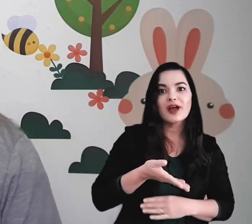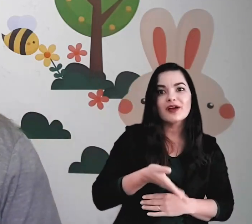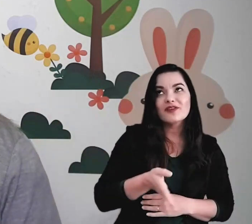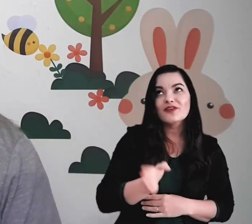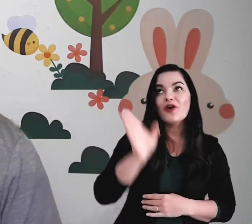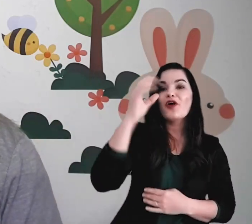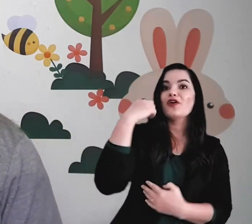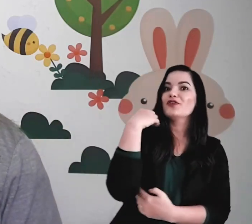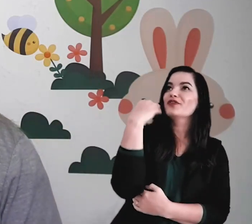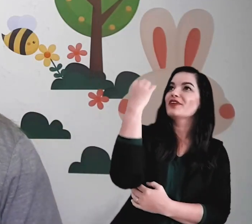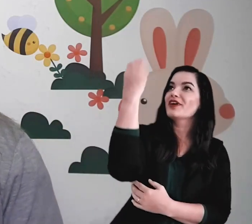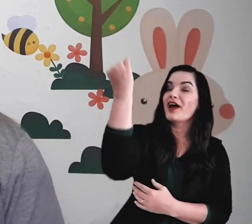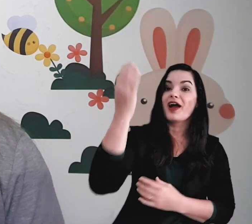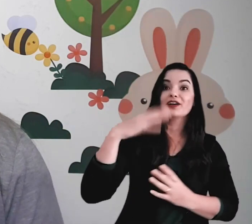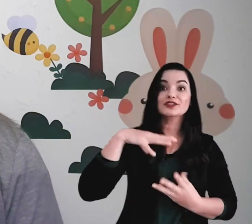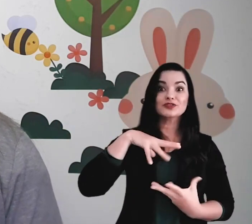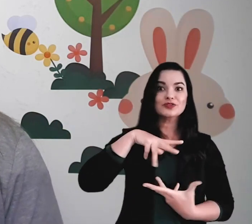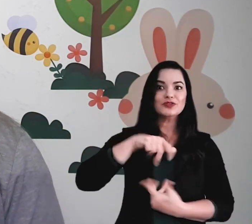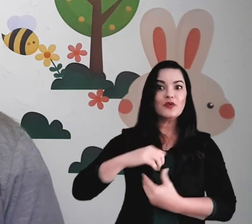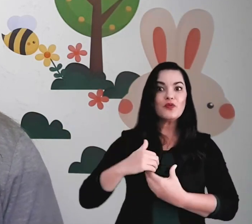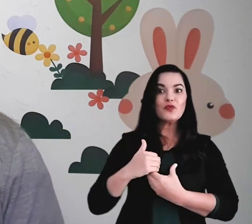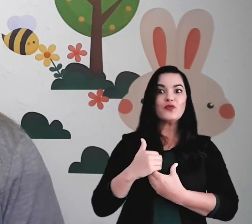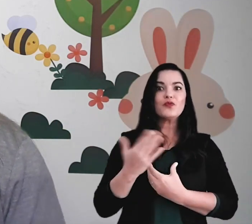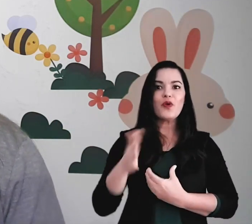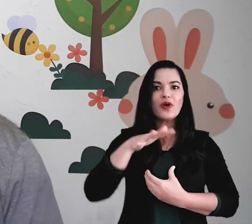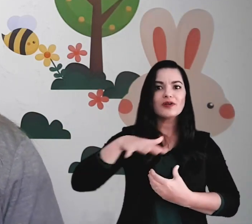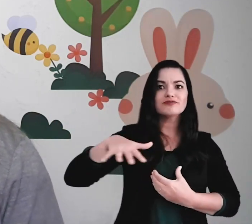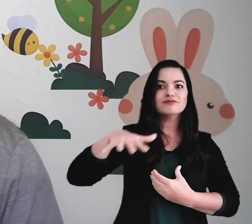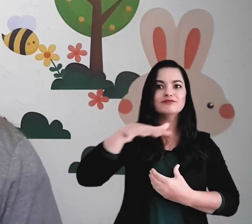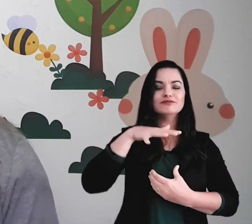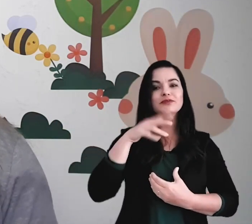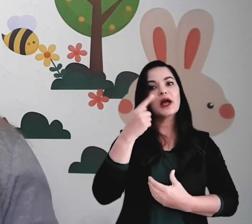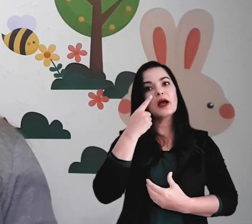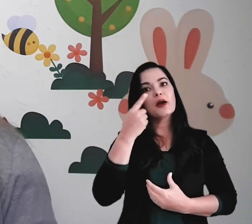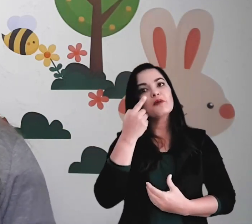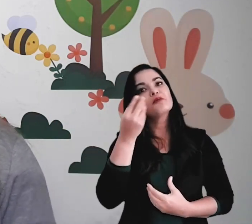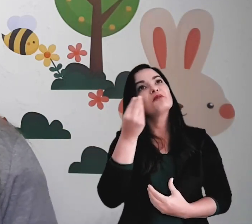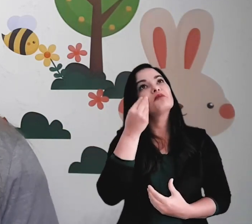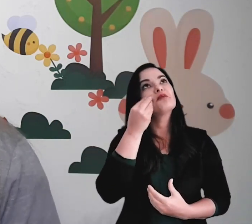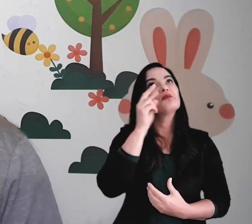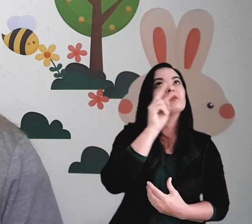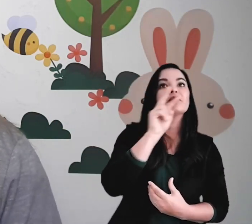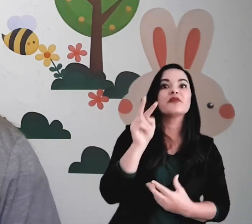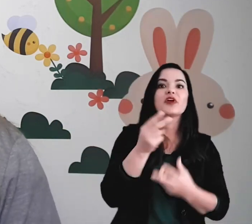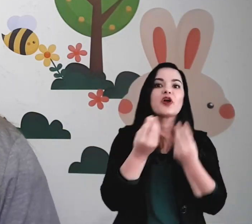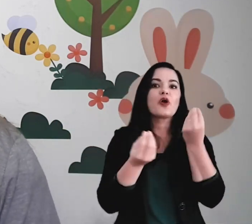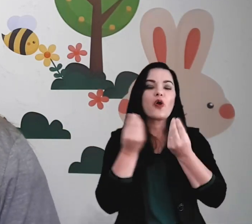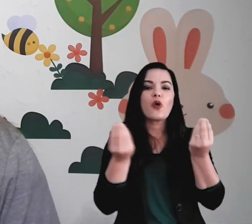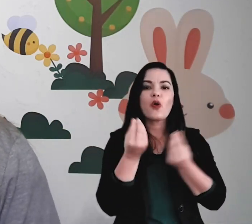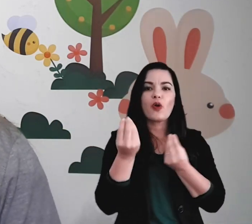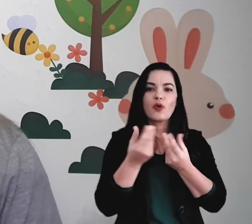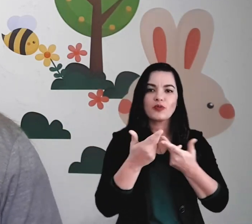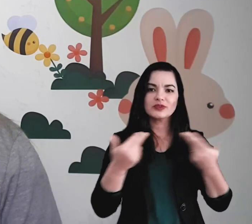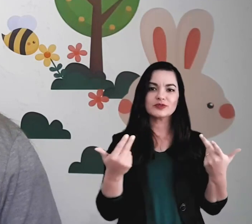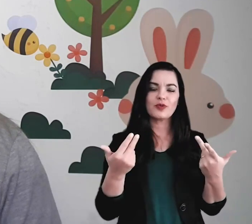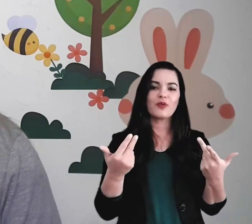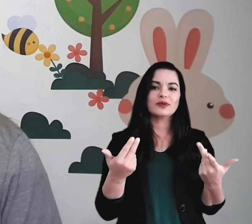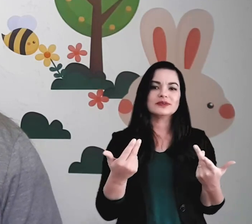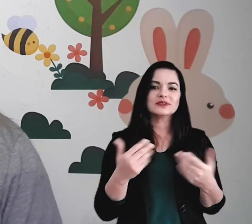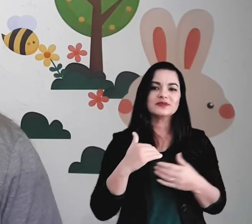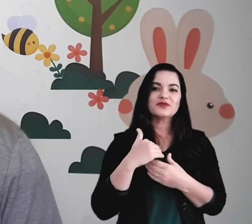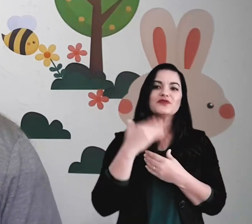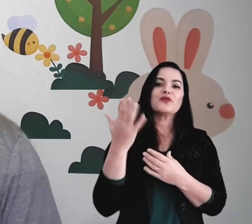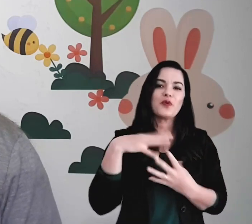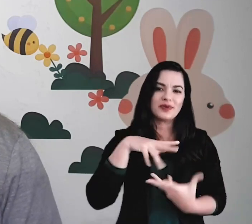enviados lá para o espaço para testar as condições que nós temos fora da órbita da Terra. Eu contei